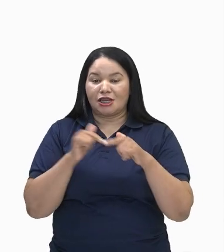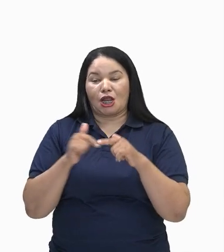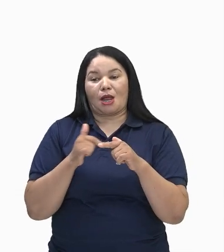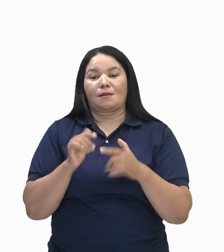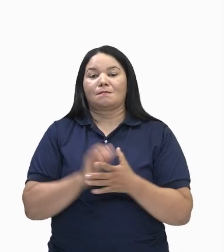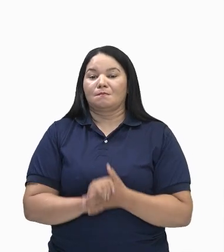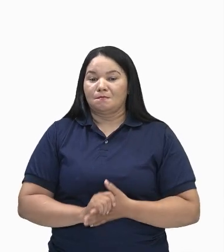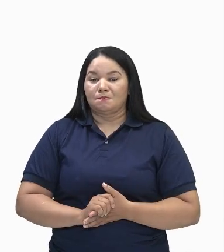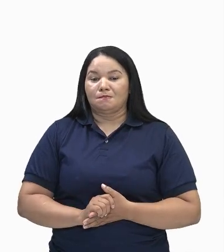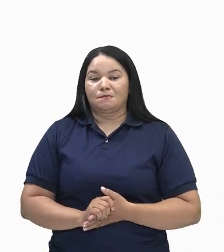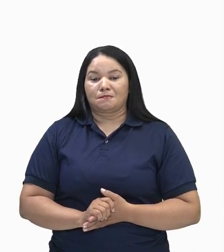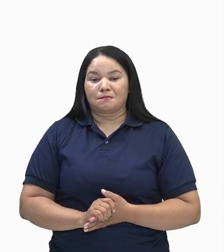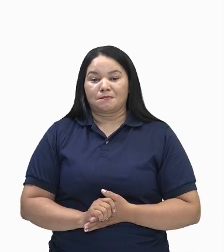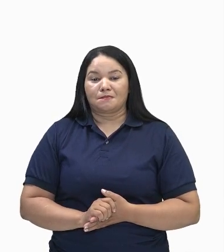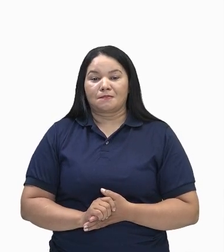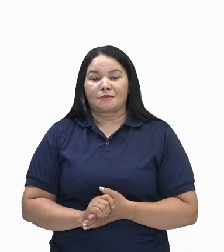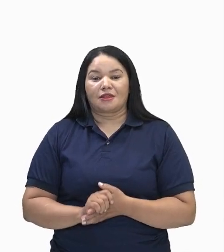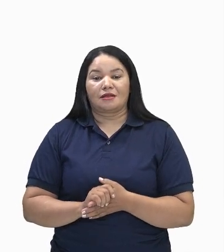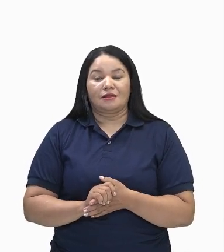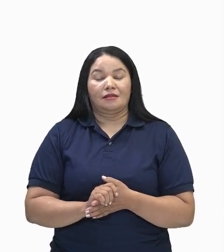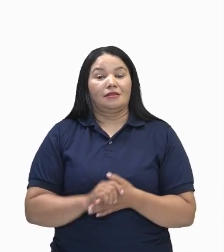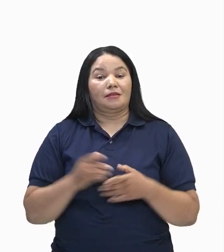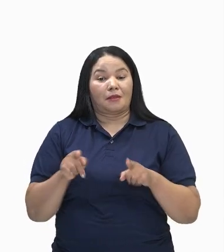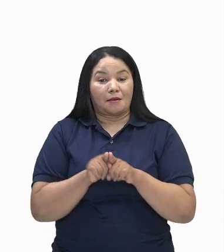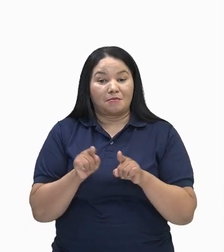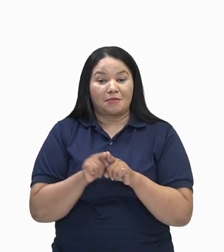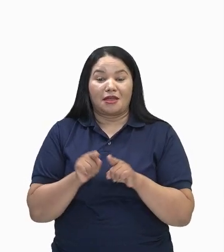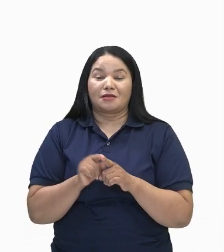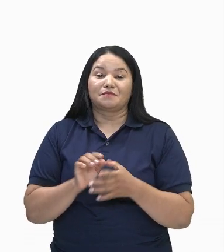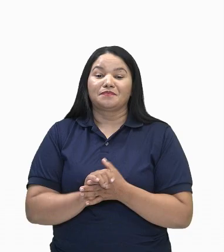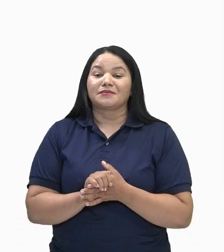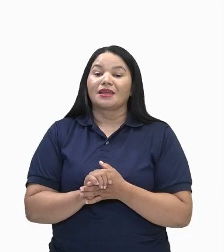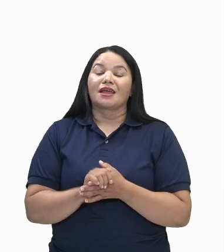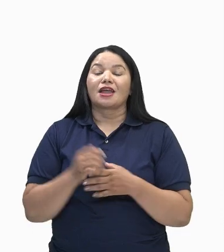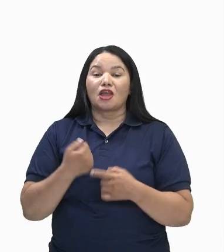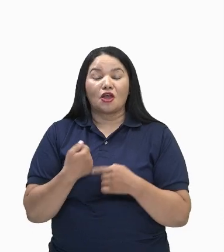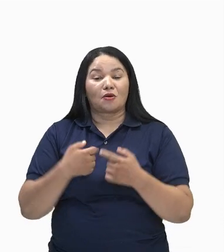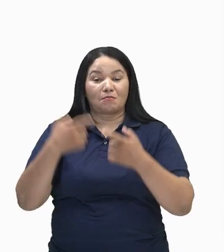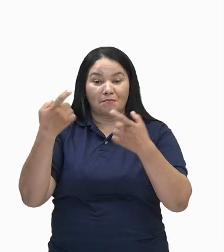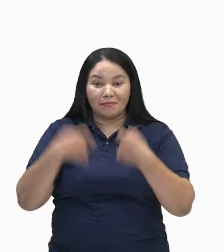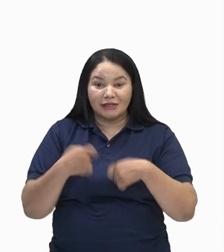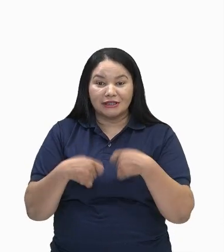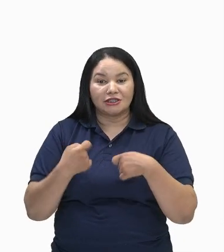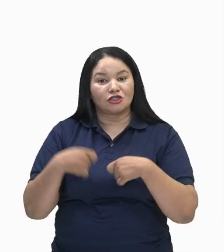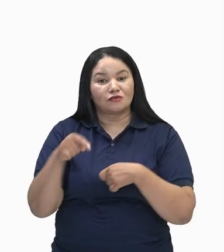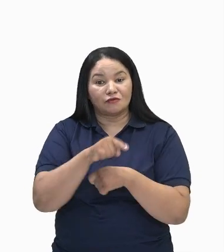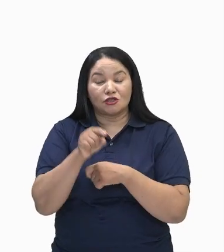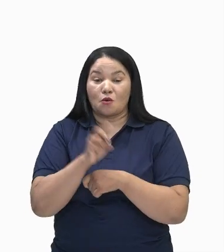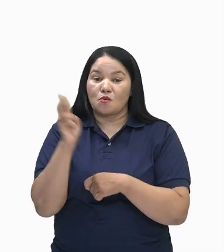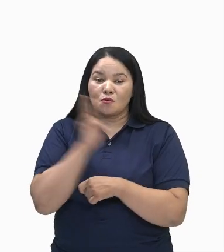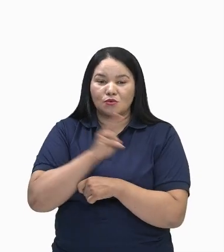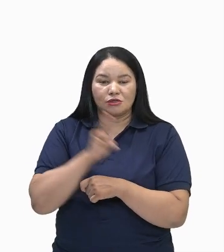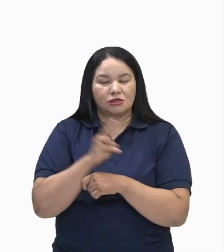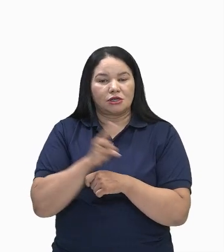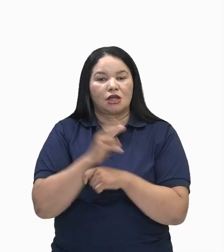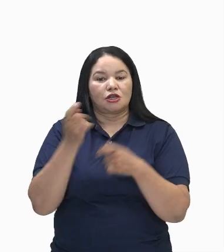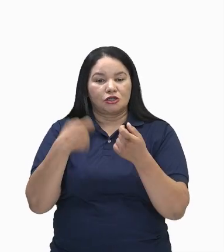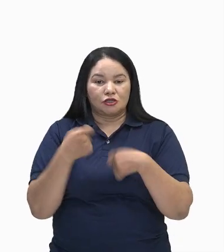home office. Diante disso, solicito providências urgentes